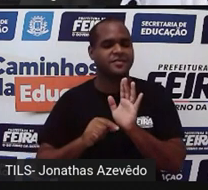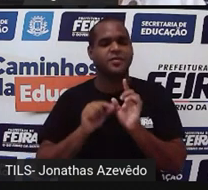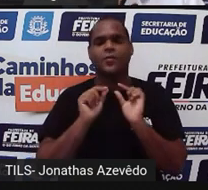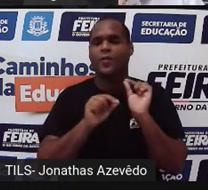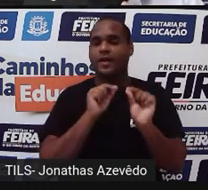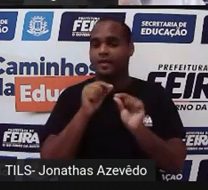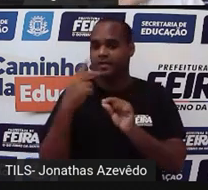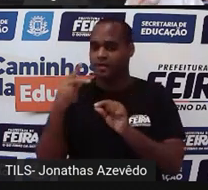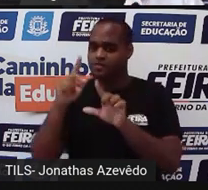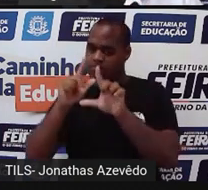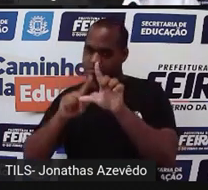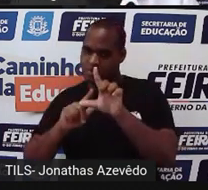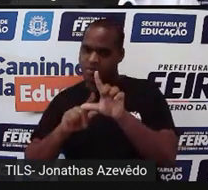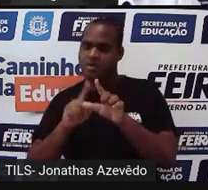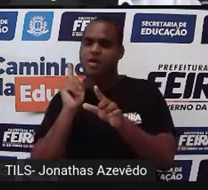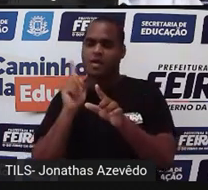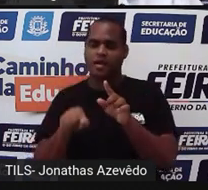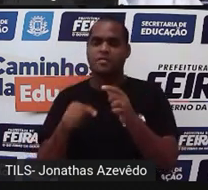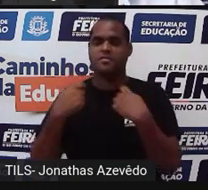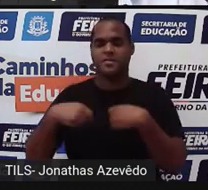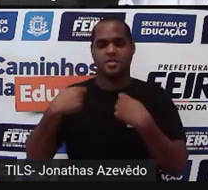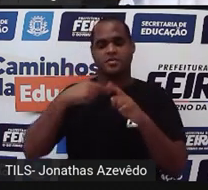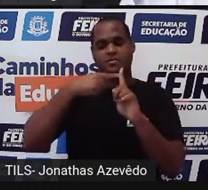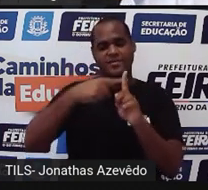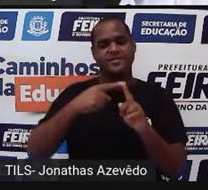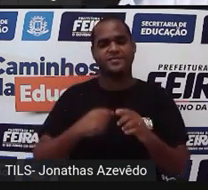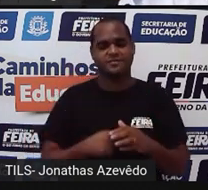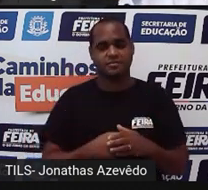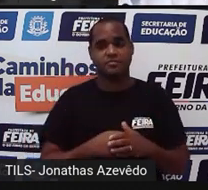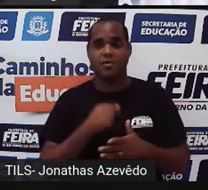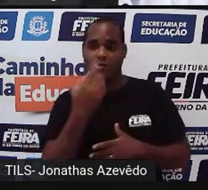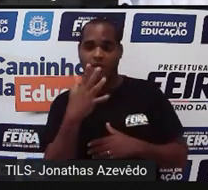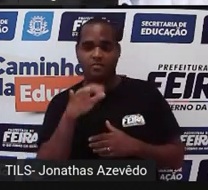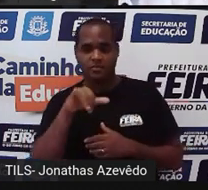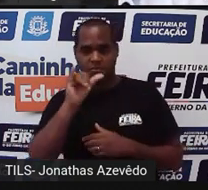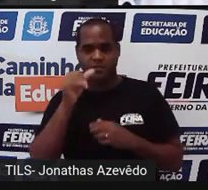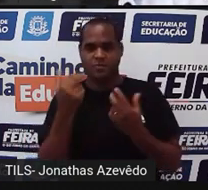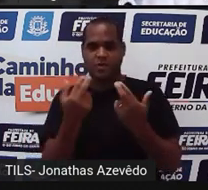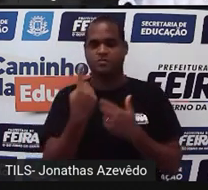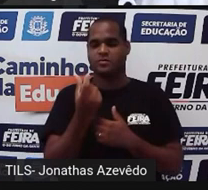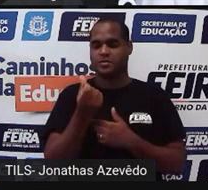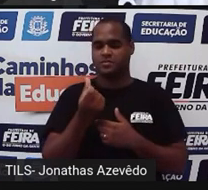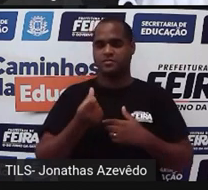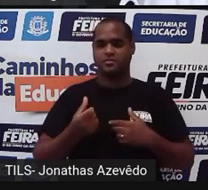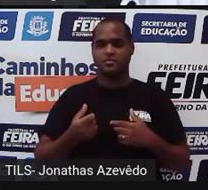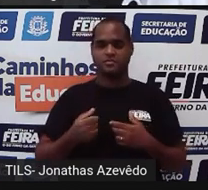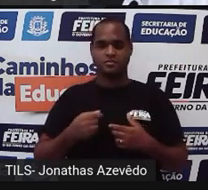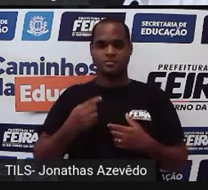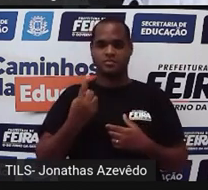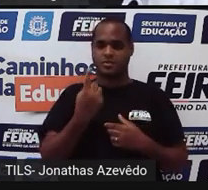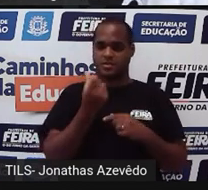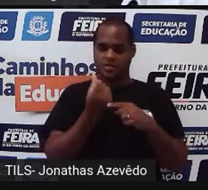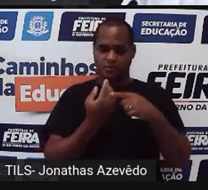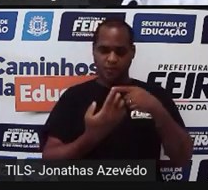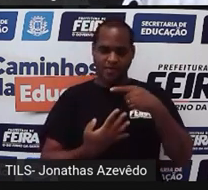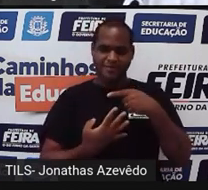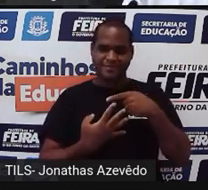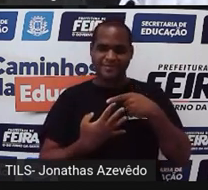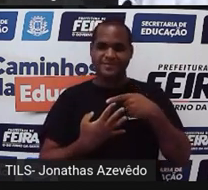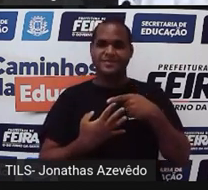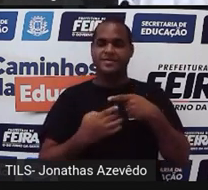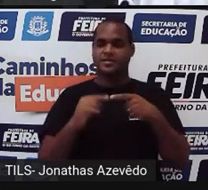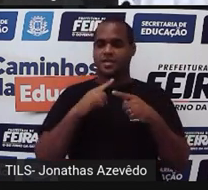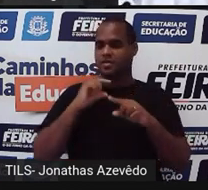o que tem a letra fique positivo, tá bom? Então, 4Y igual a 16. 4 que multiplica y, vai para o outro